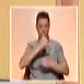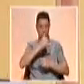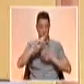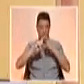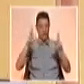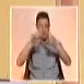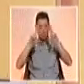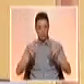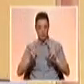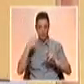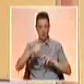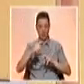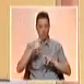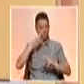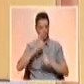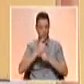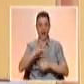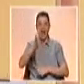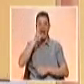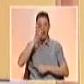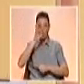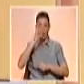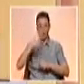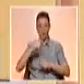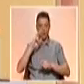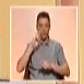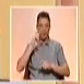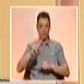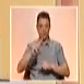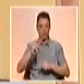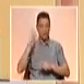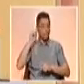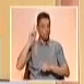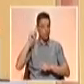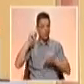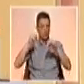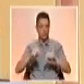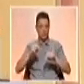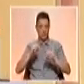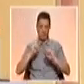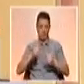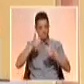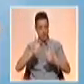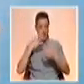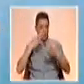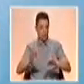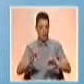Internacional para a Cooperação pela Água. São motivos suficientes para olharmos para a importância deste bem natural.